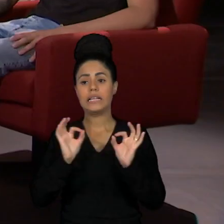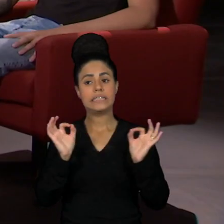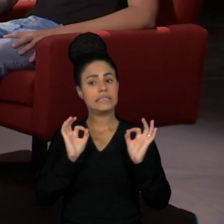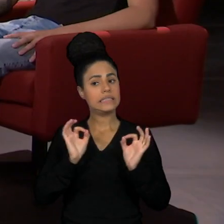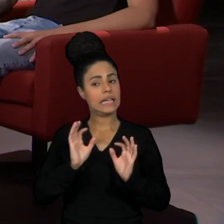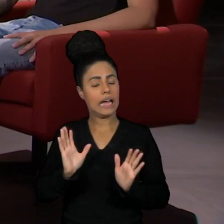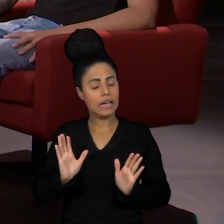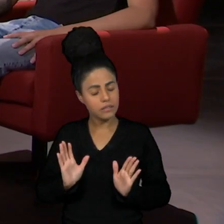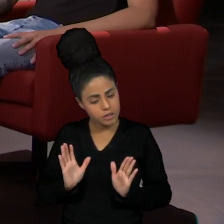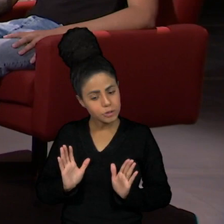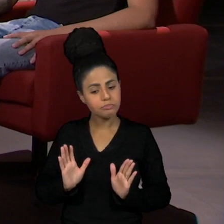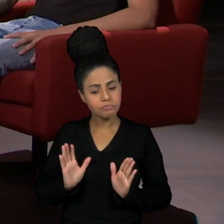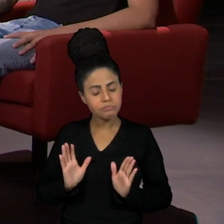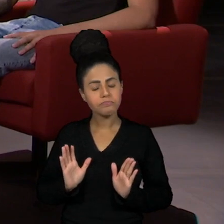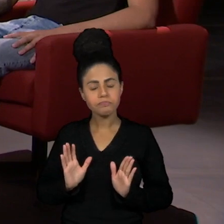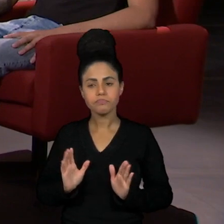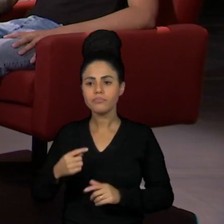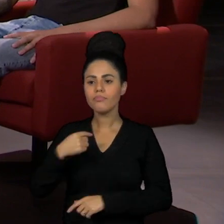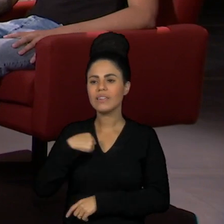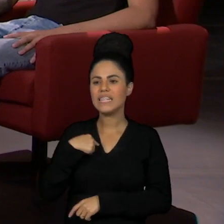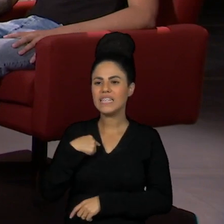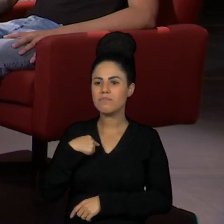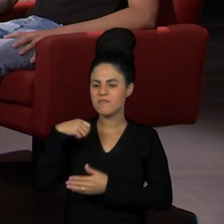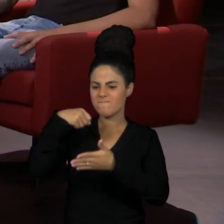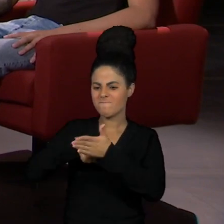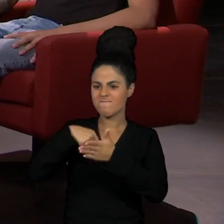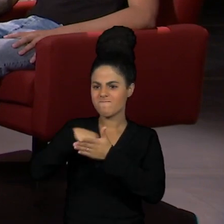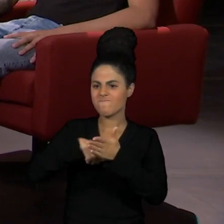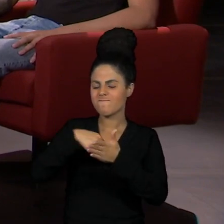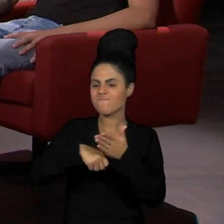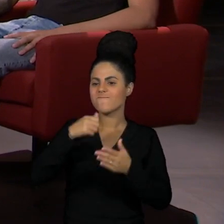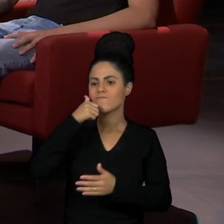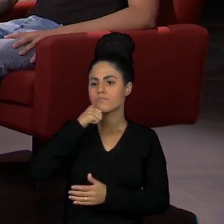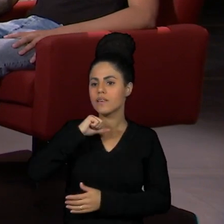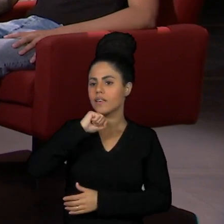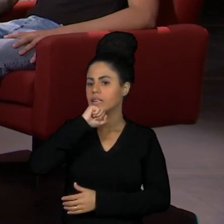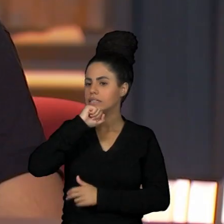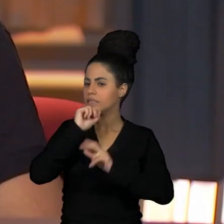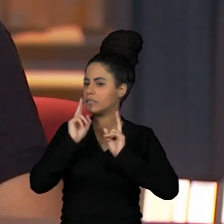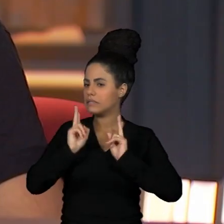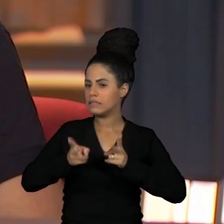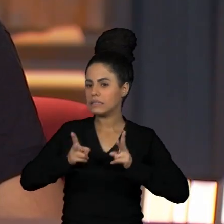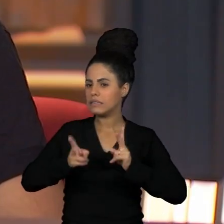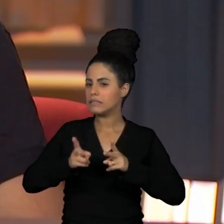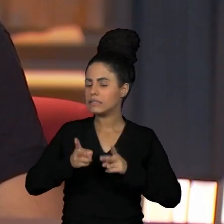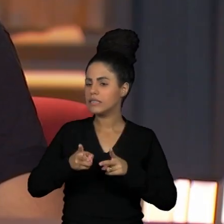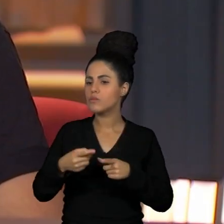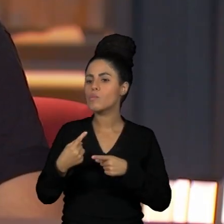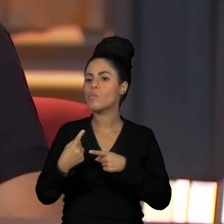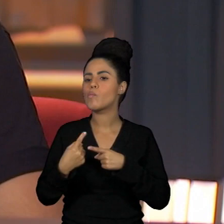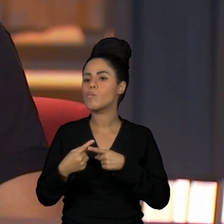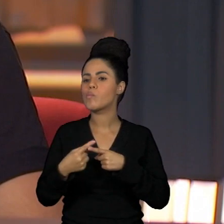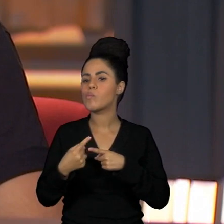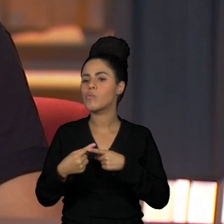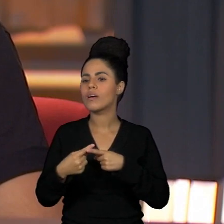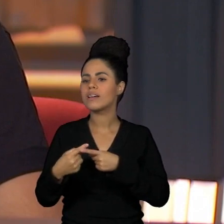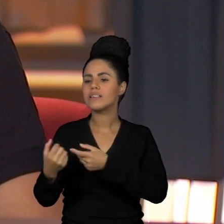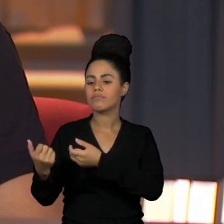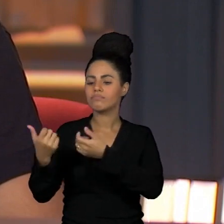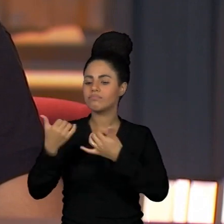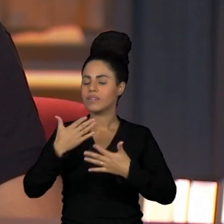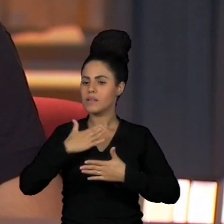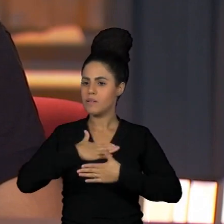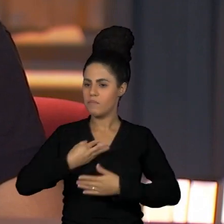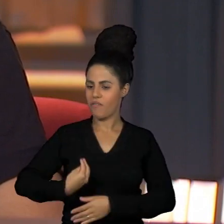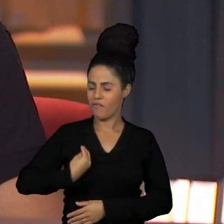tento. E assim, foi uma guerreira porque é a que deu a melhor condição com as ferramentas que ela tinha